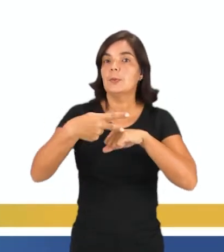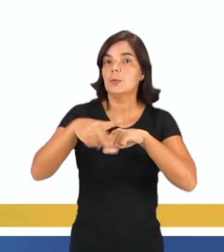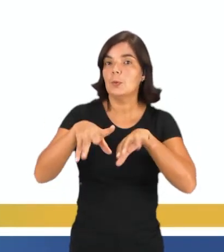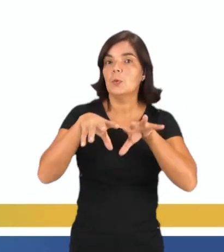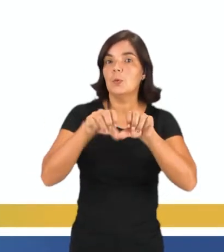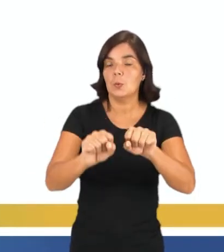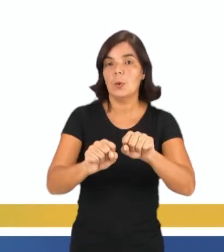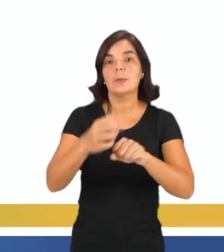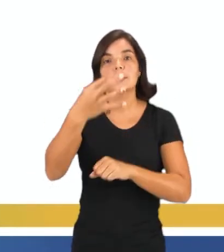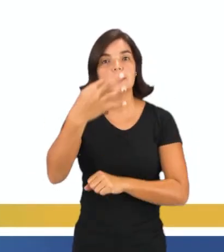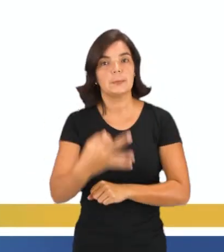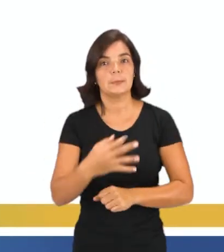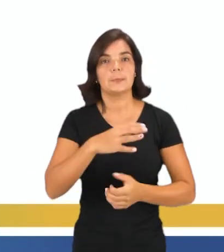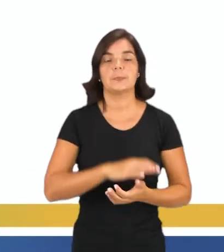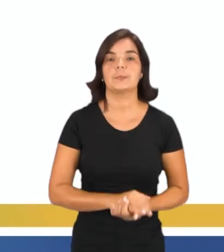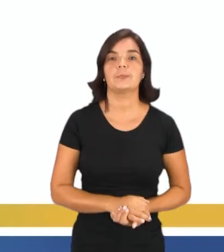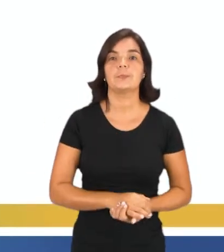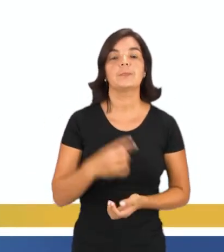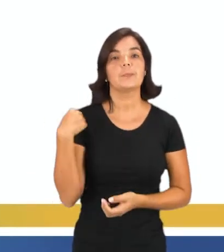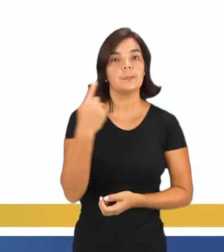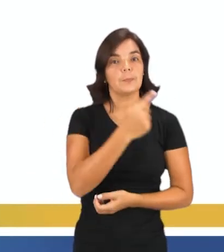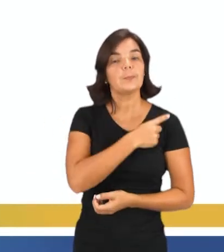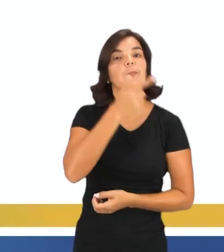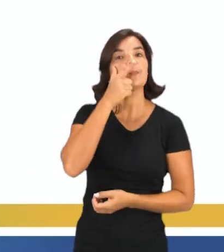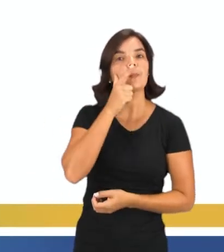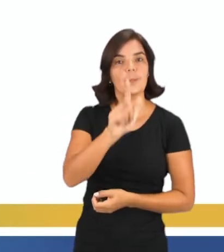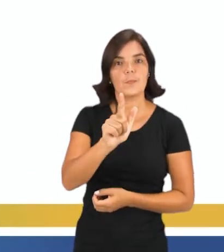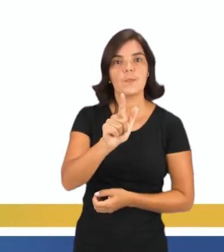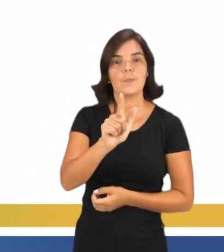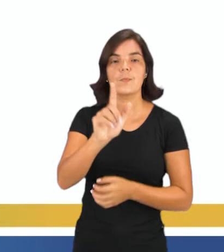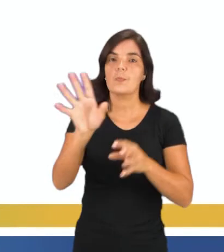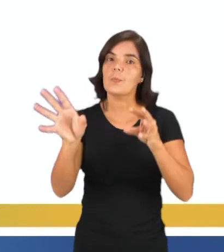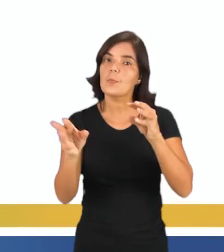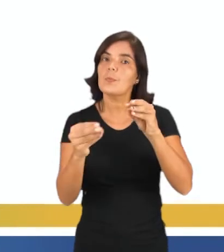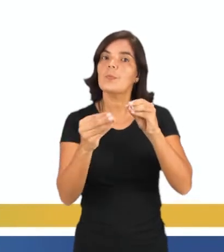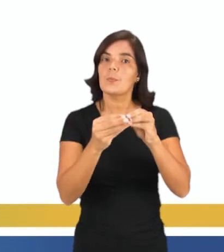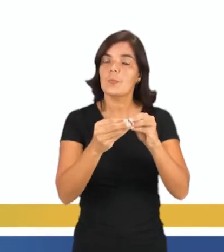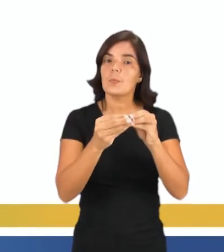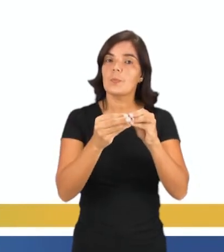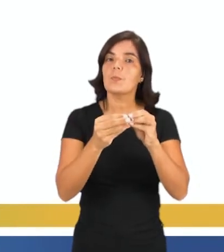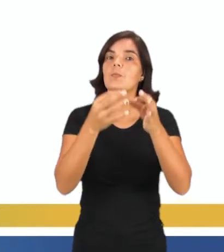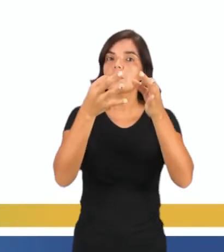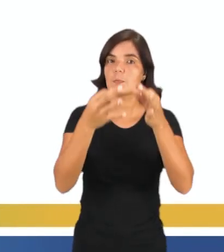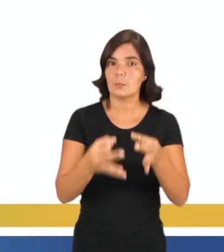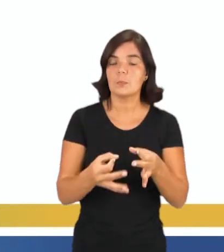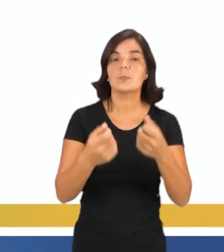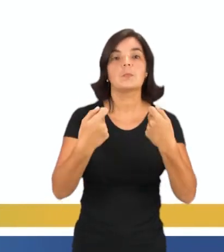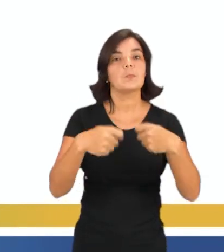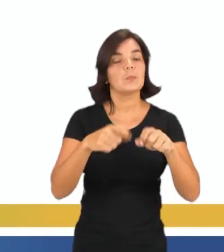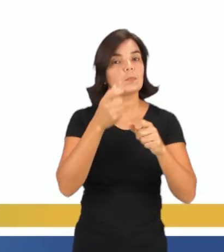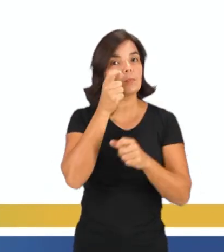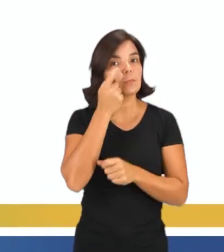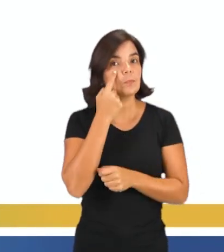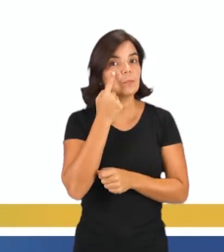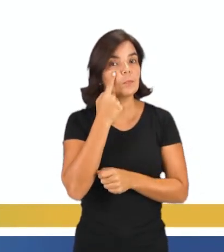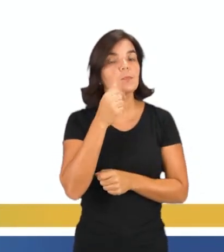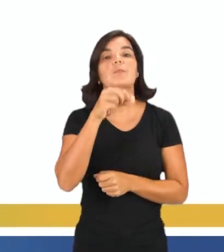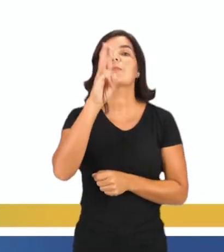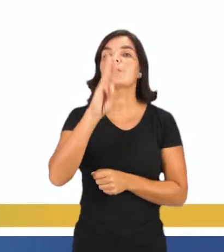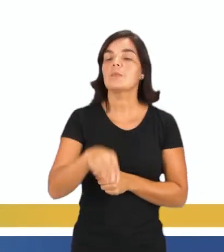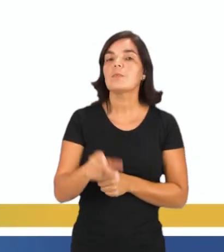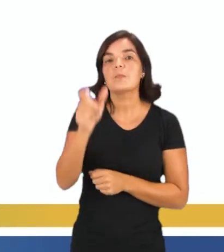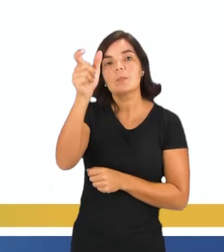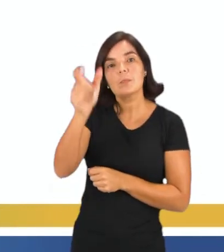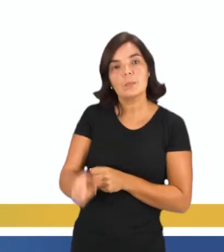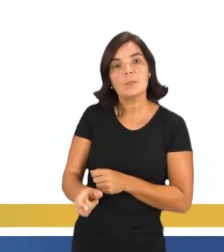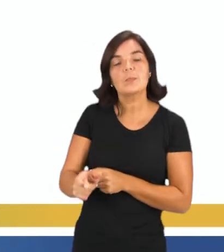possessivo adequado. Para que nós consigamos preencher isso de uma forma coerente, precisamos observar quem são as